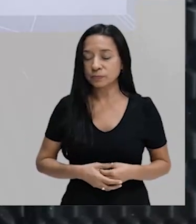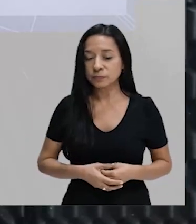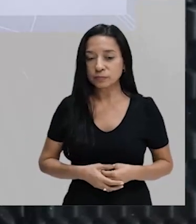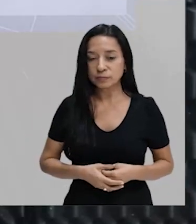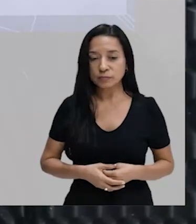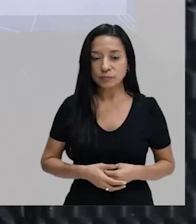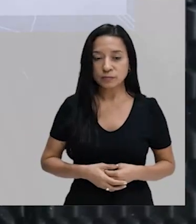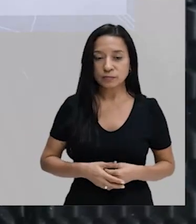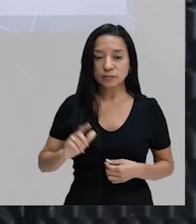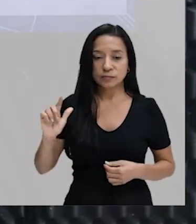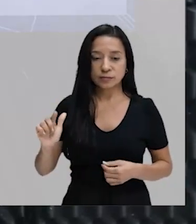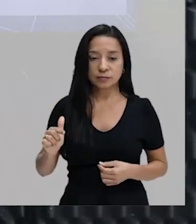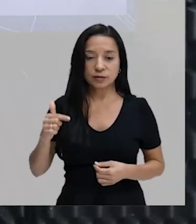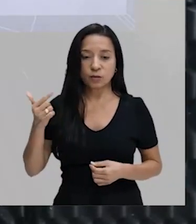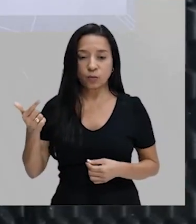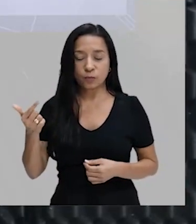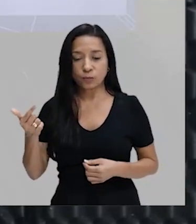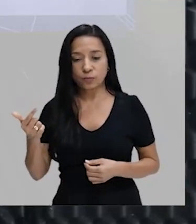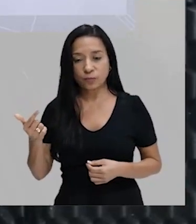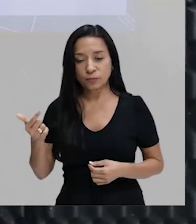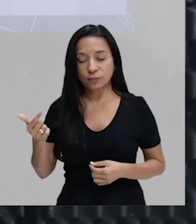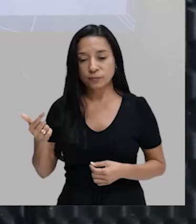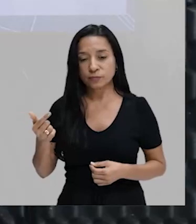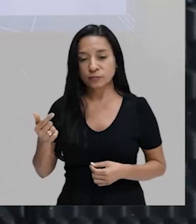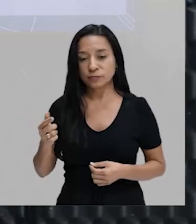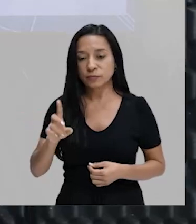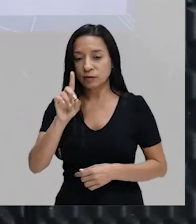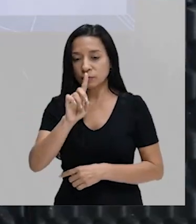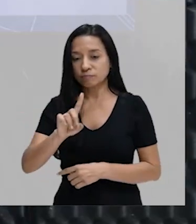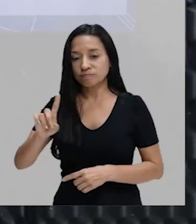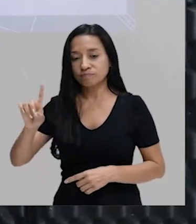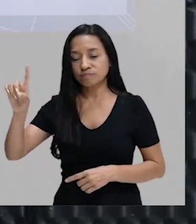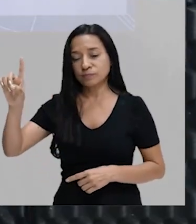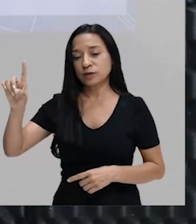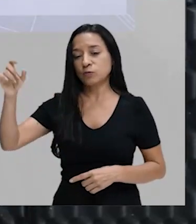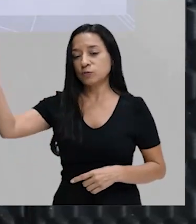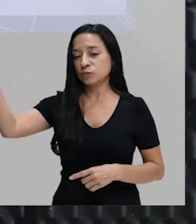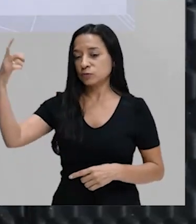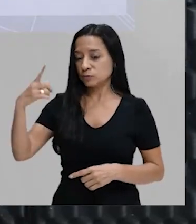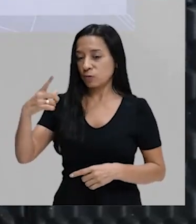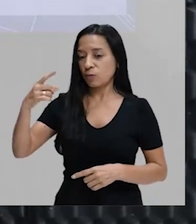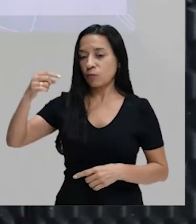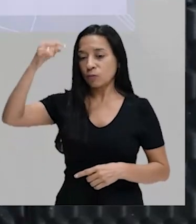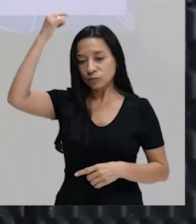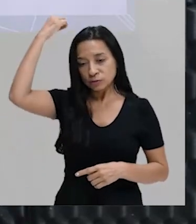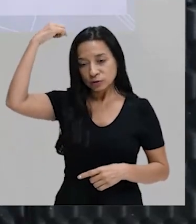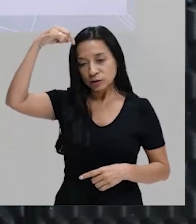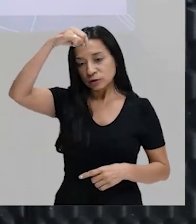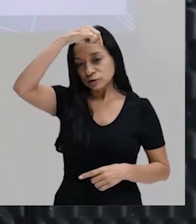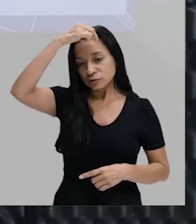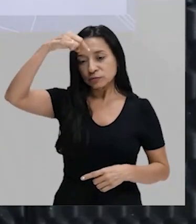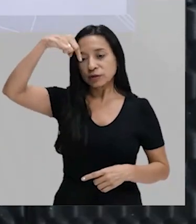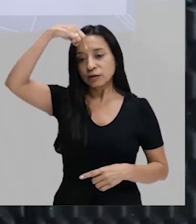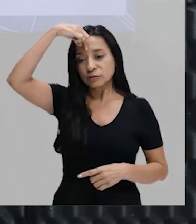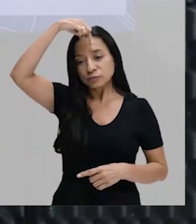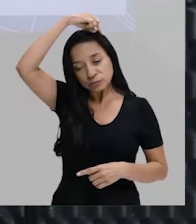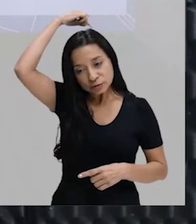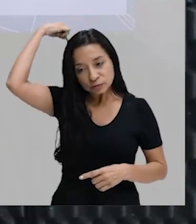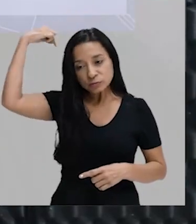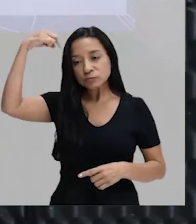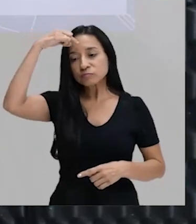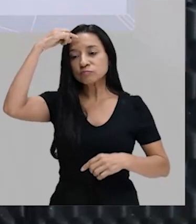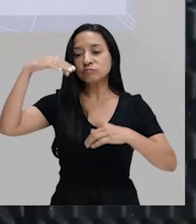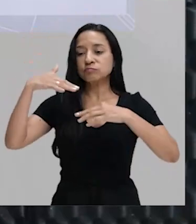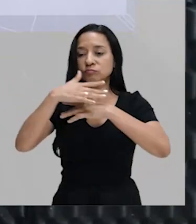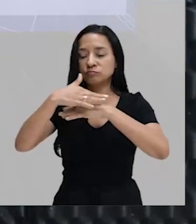Iacumama. Inti, que é o deus do sol e divindade padroeira da cidade sagrada de